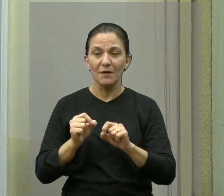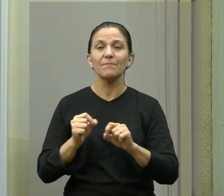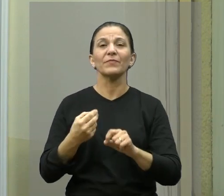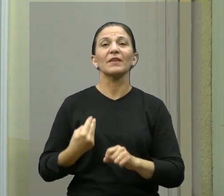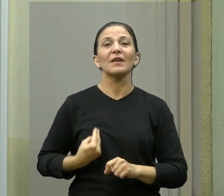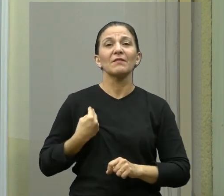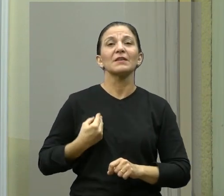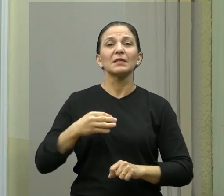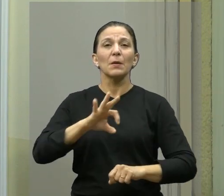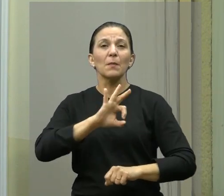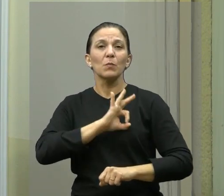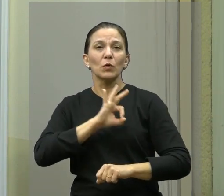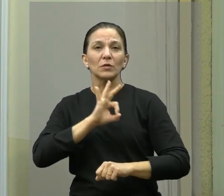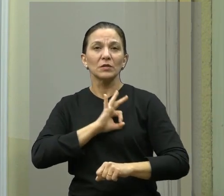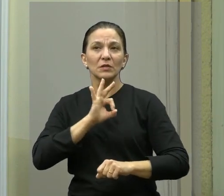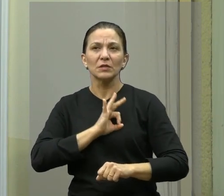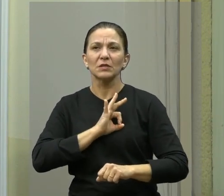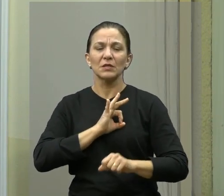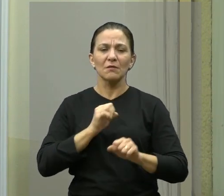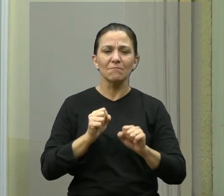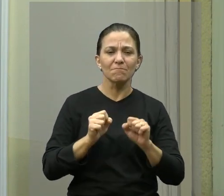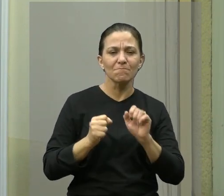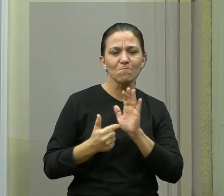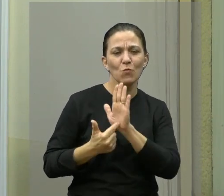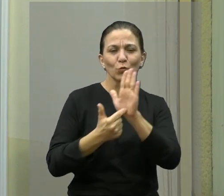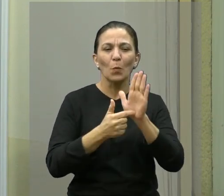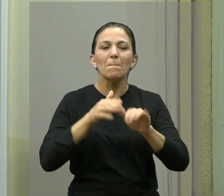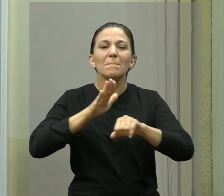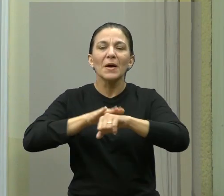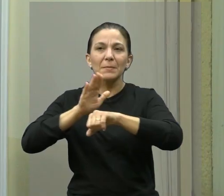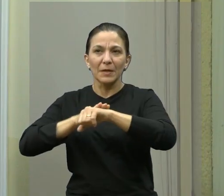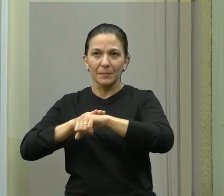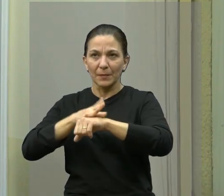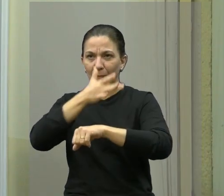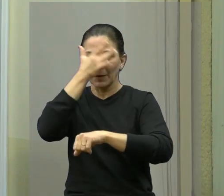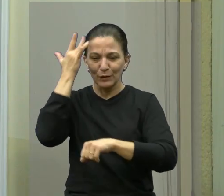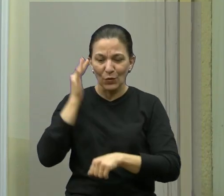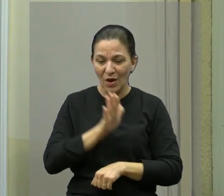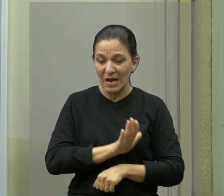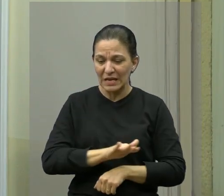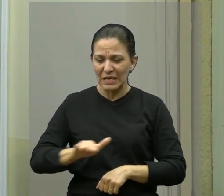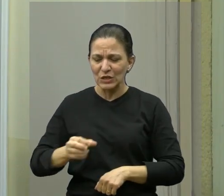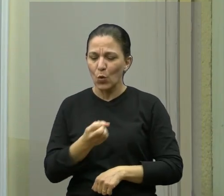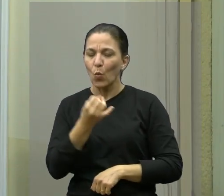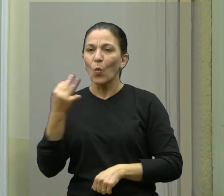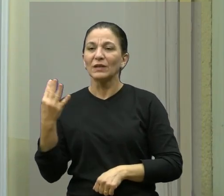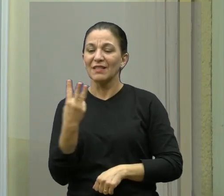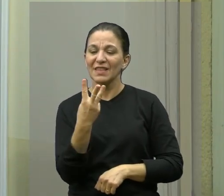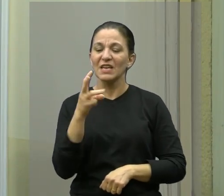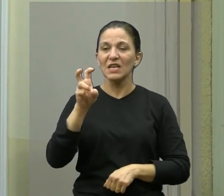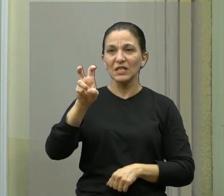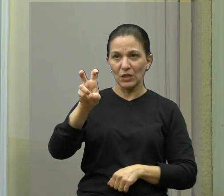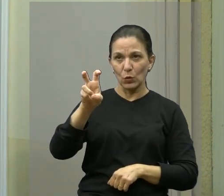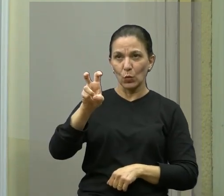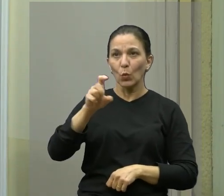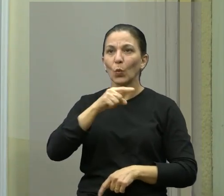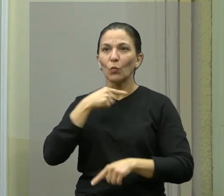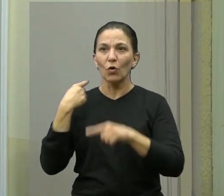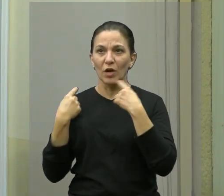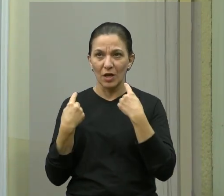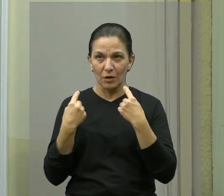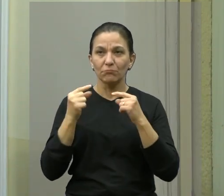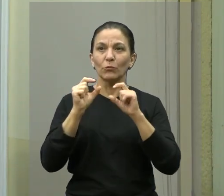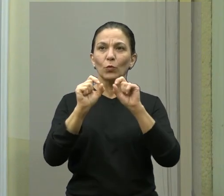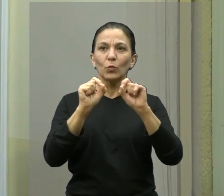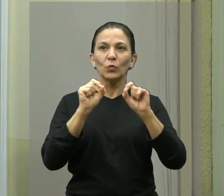dos próprios policiais foram mais expostas. E sabem quantas pessoas eram crianças? 35. Por essas